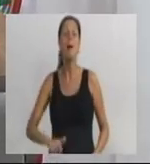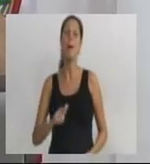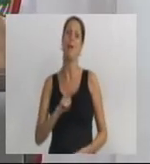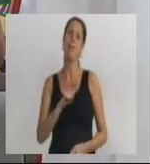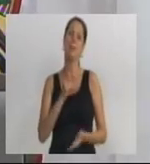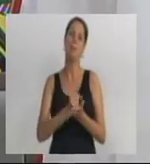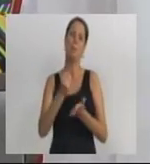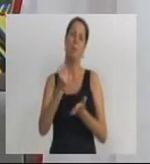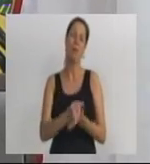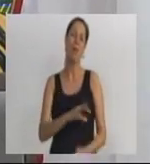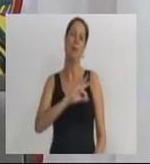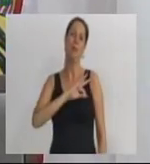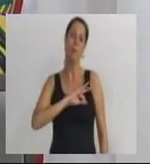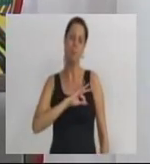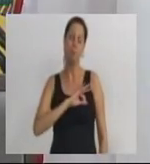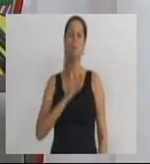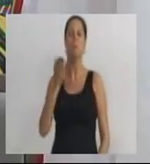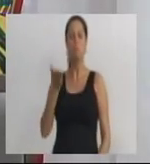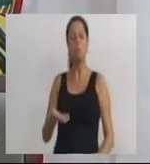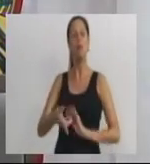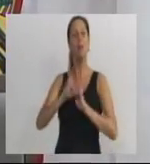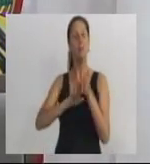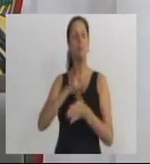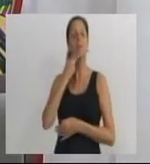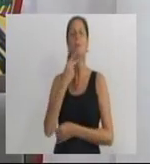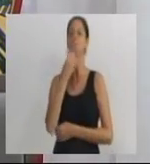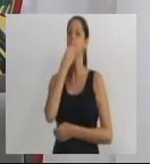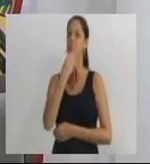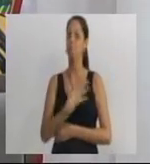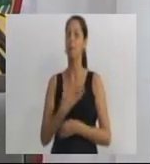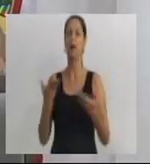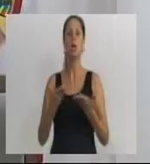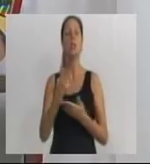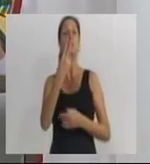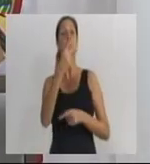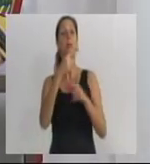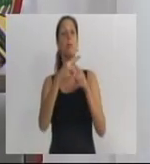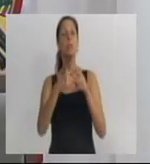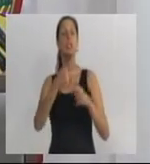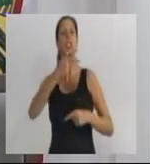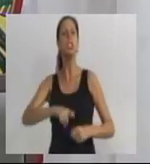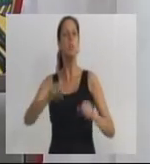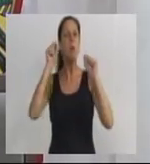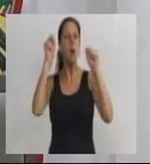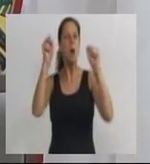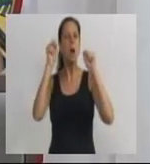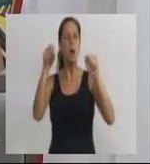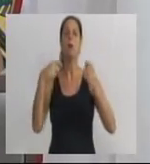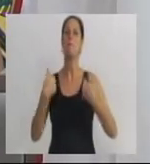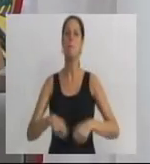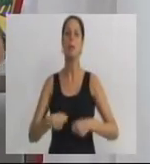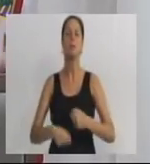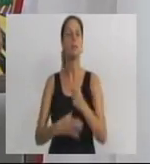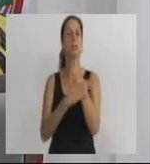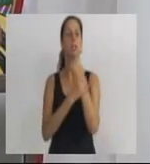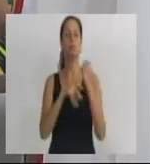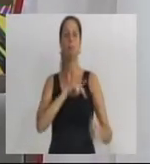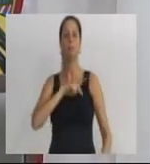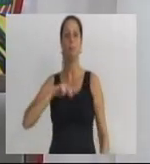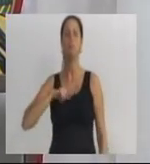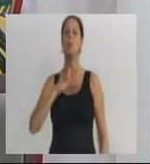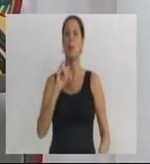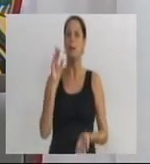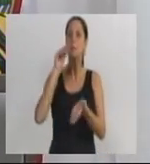Adriano. E você frisou muito bem, vamos estar fazendo a nossa segunda manifestação em prol da segurança pública, vamos estar marcando data. Gostaria que